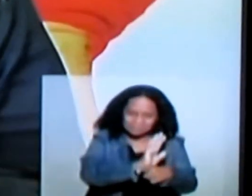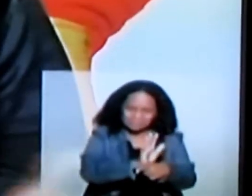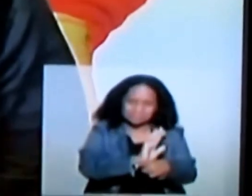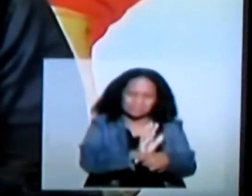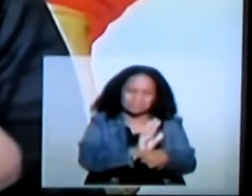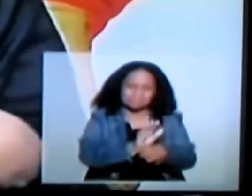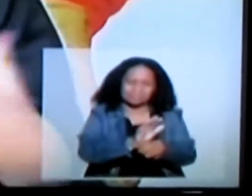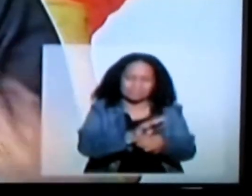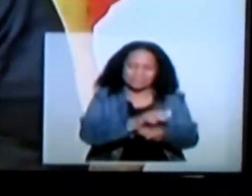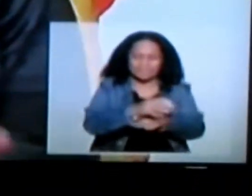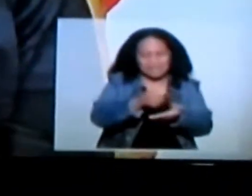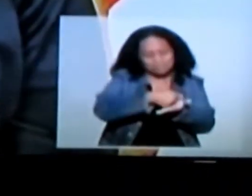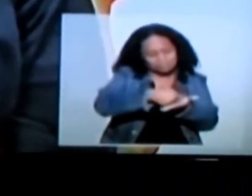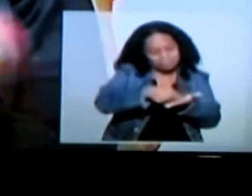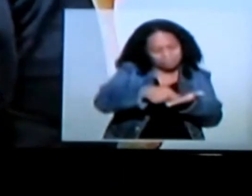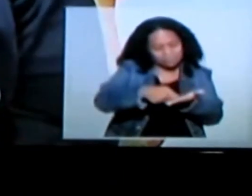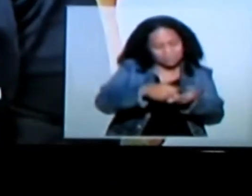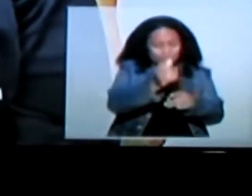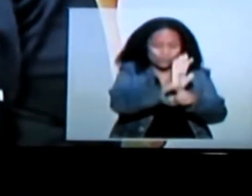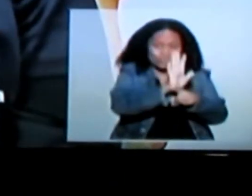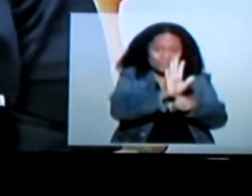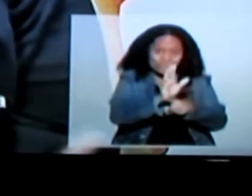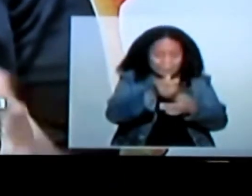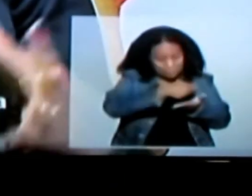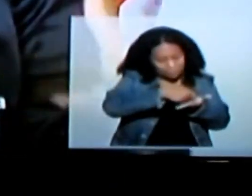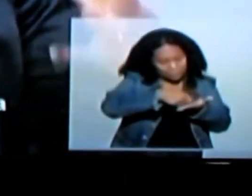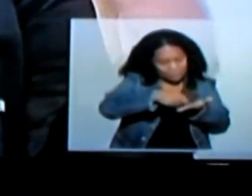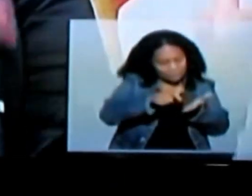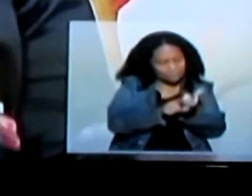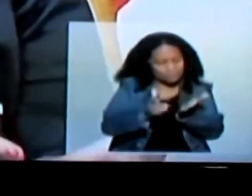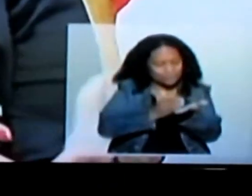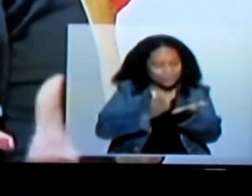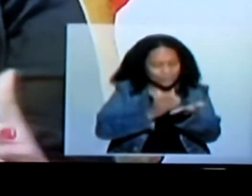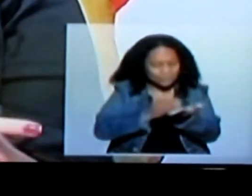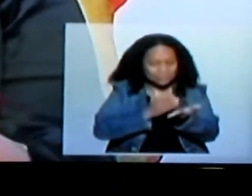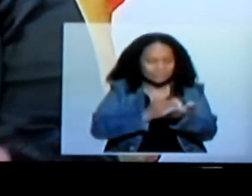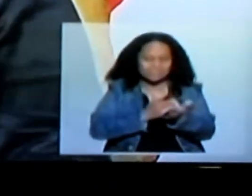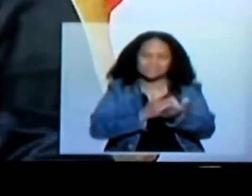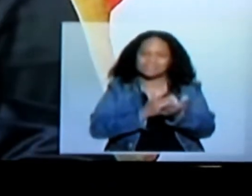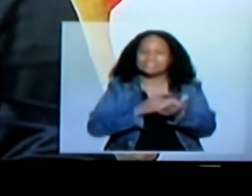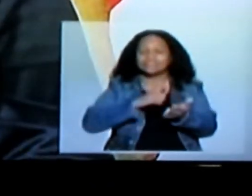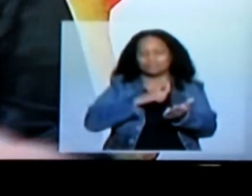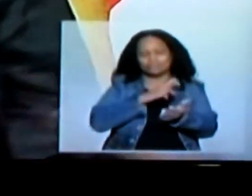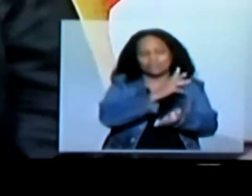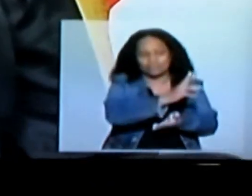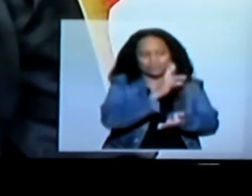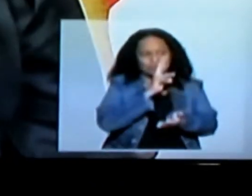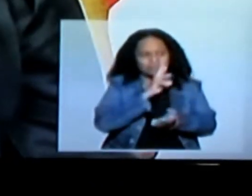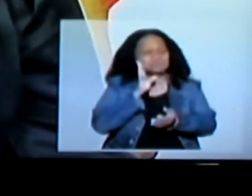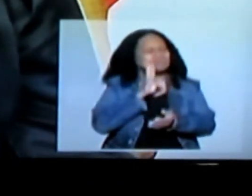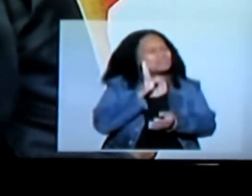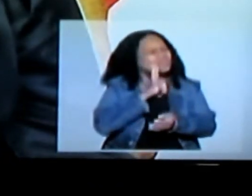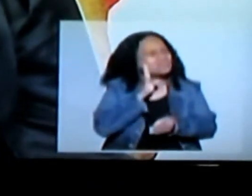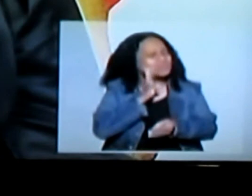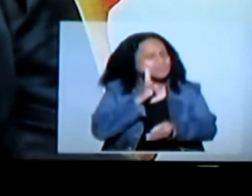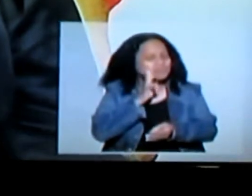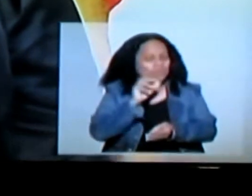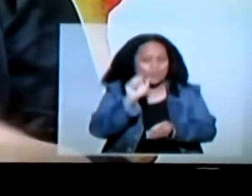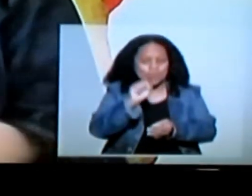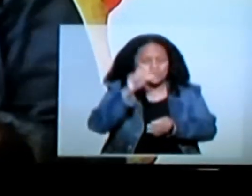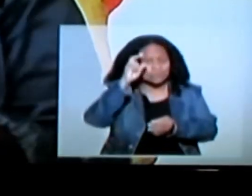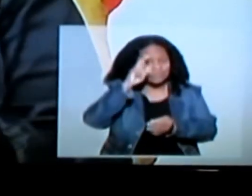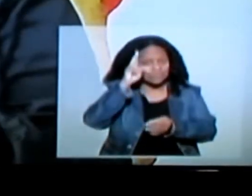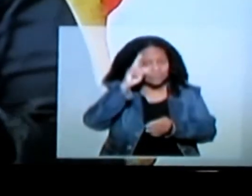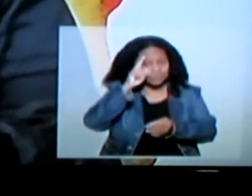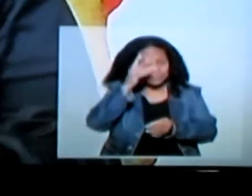cinema. Então eu passei, transpus a história pra ficção, pra mesmo, pra dentro do quarto dela. E a gente tem tido uma resposta muito bacana